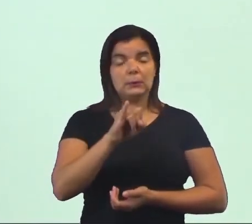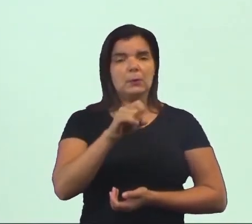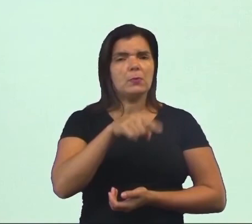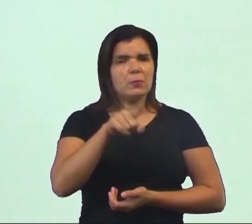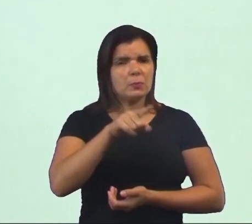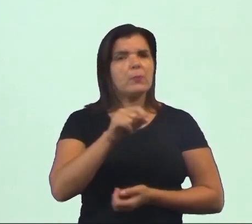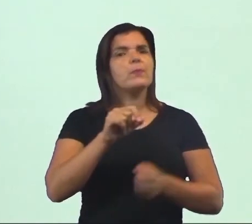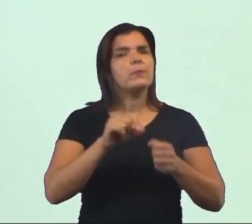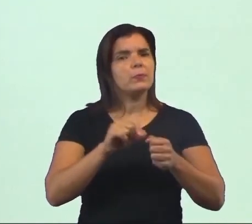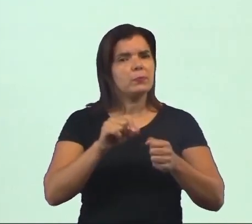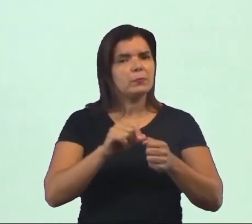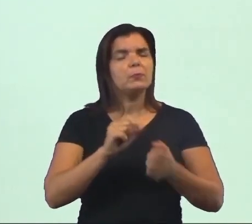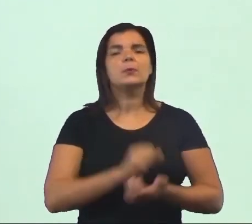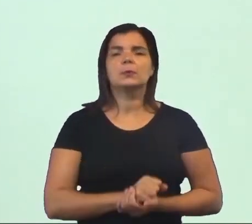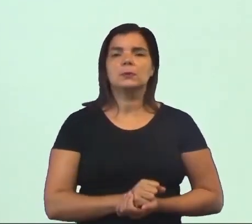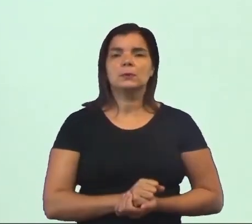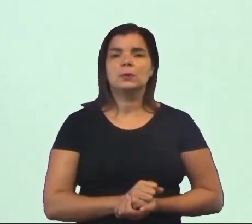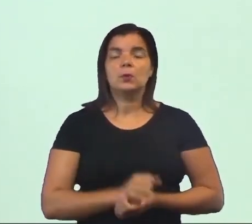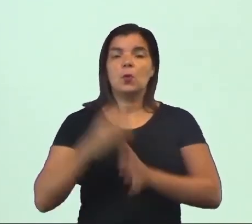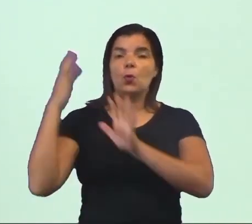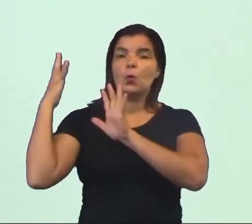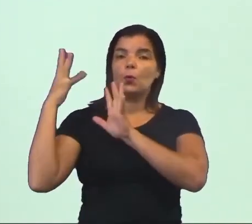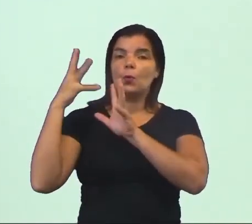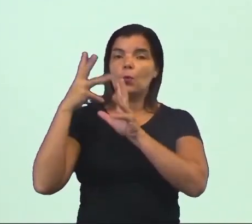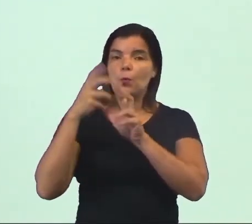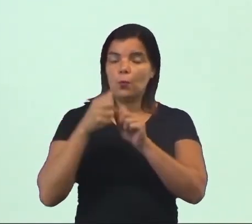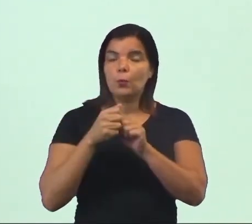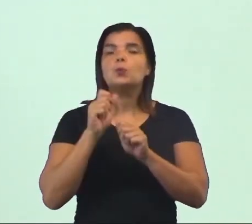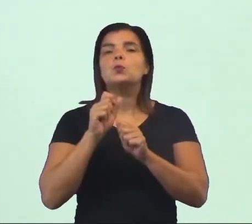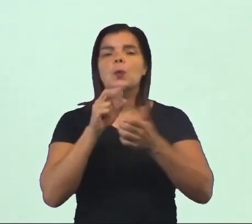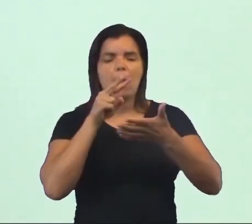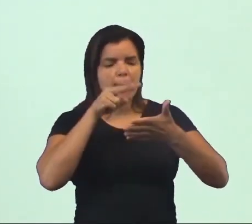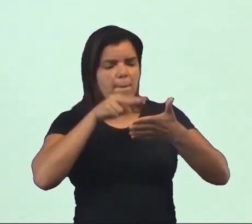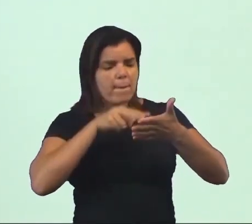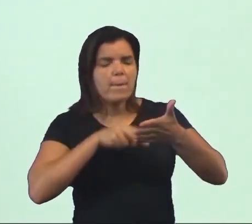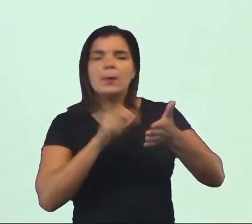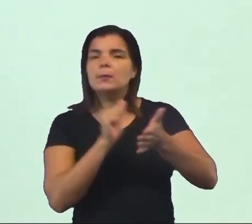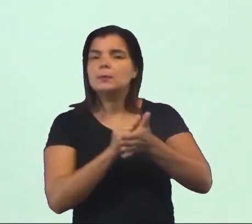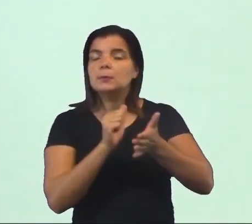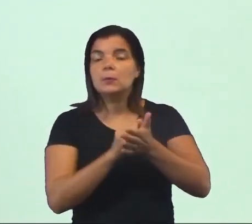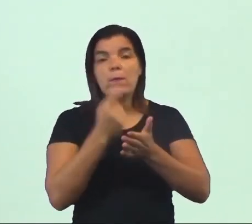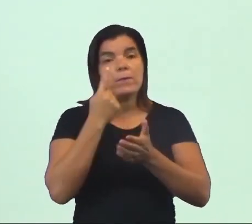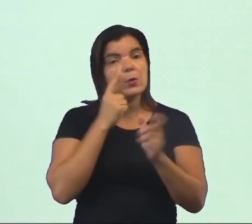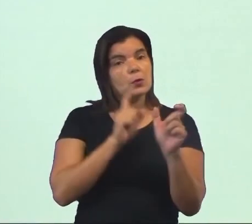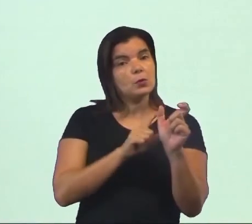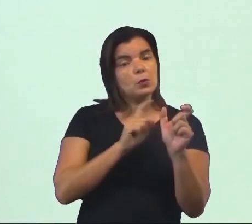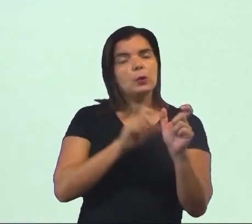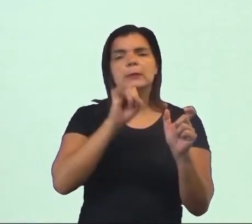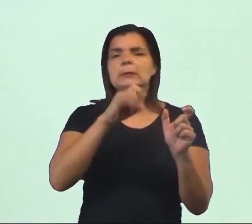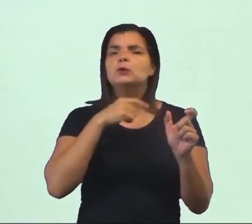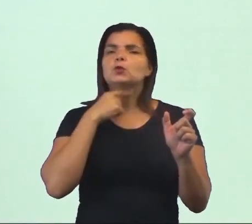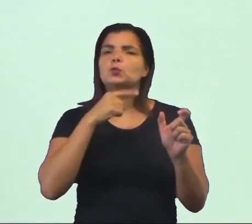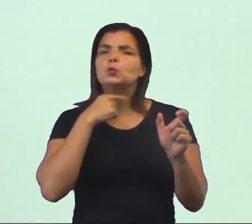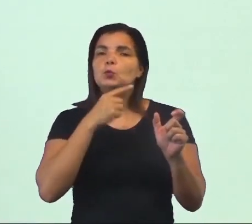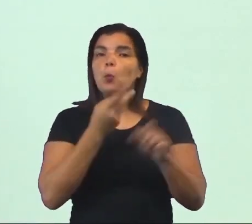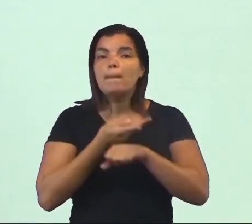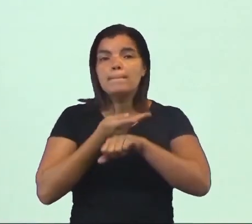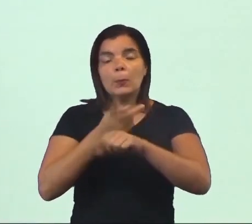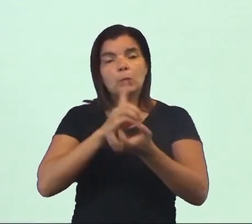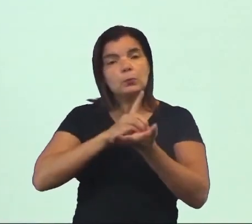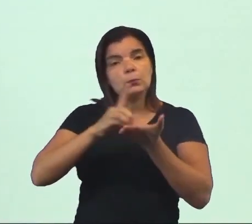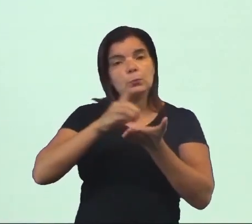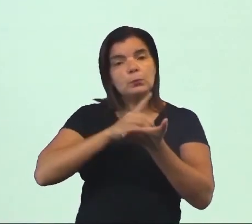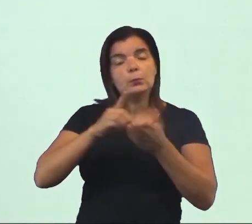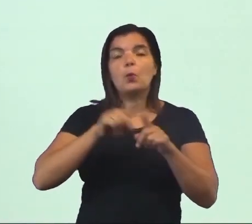você faça uma revisão ortográfica. Observem as palavras, se tiver dúvida, consulte um dicionário,